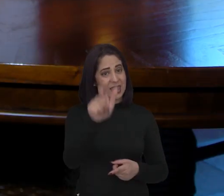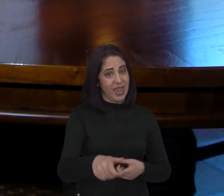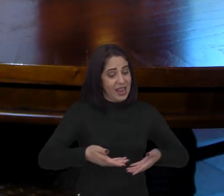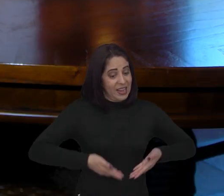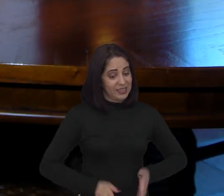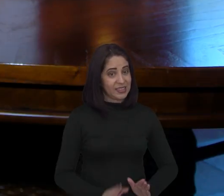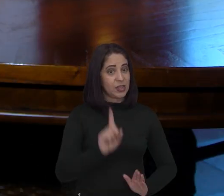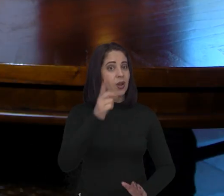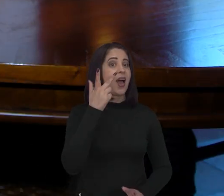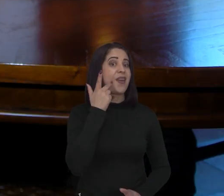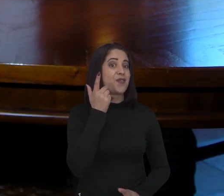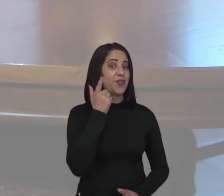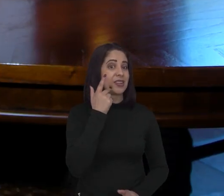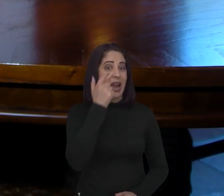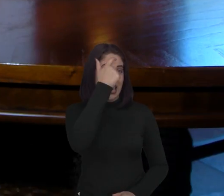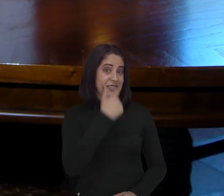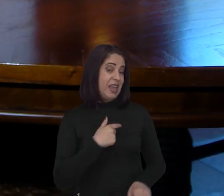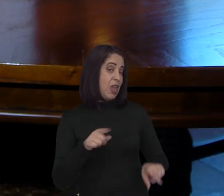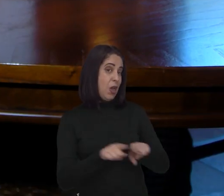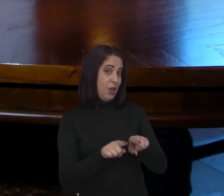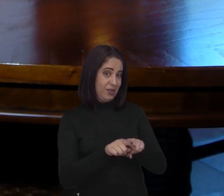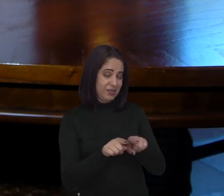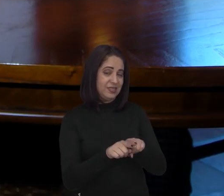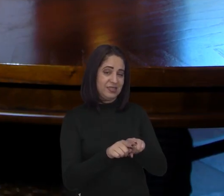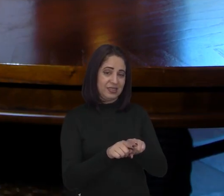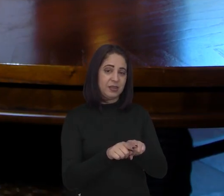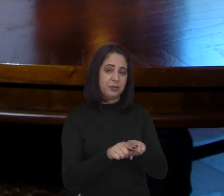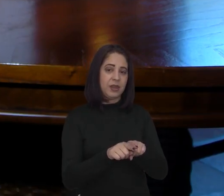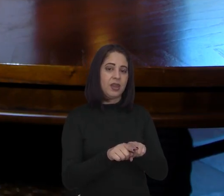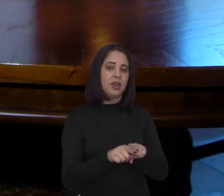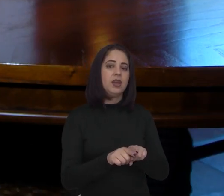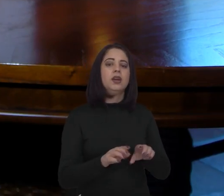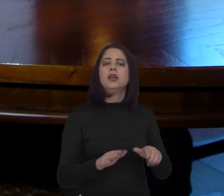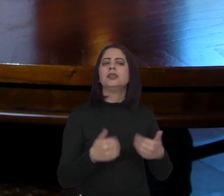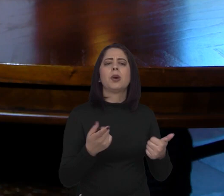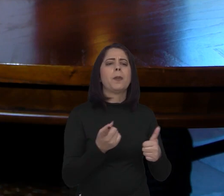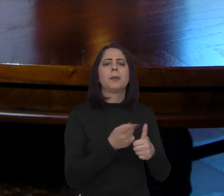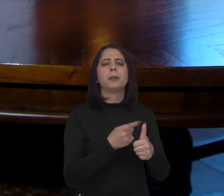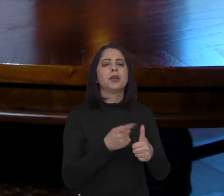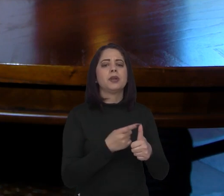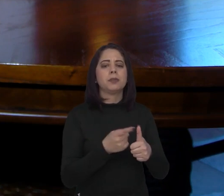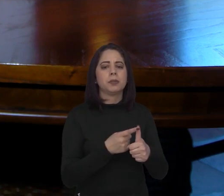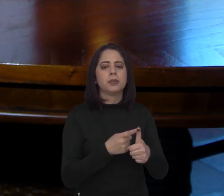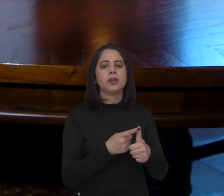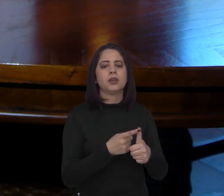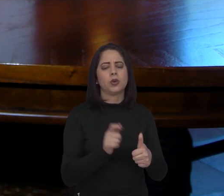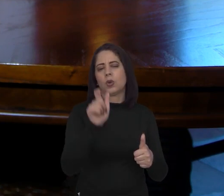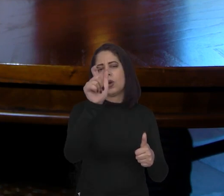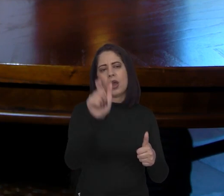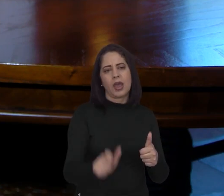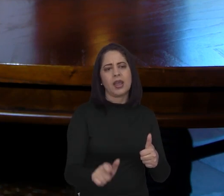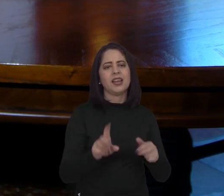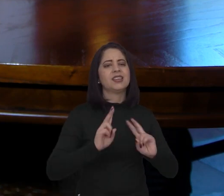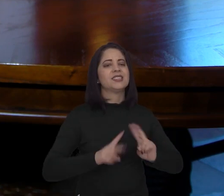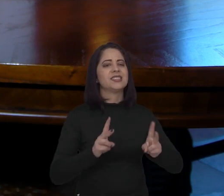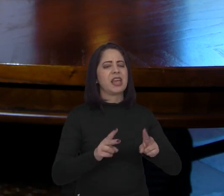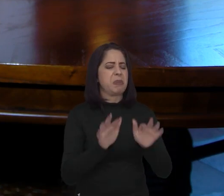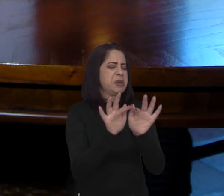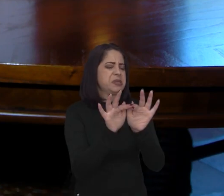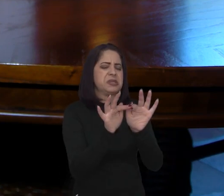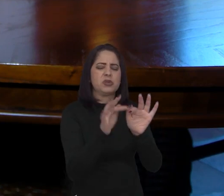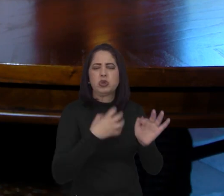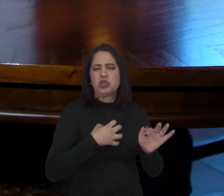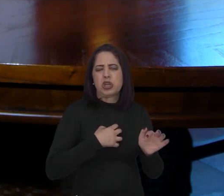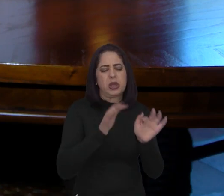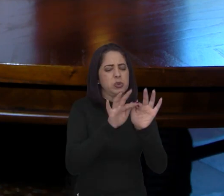cearense, eu ser cearense também. E isso gerou um entrosamento muito grande. Primeiro, é que era um indivíduo muito dado,